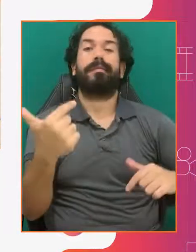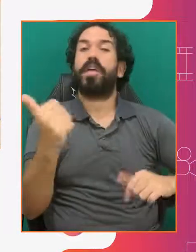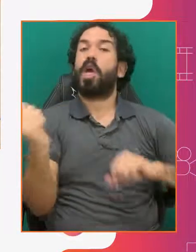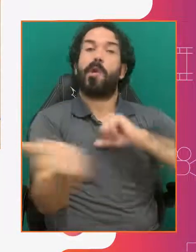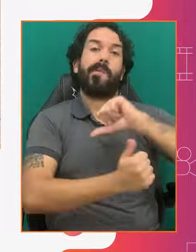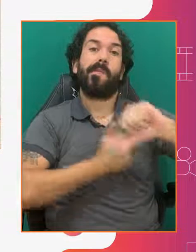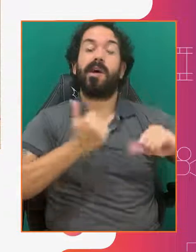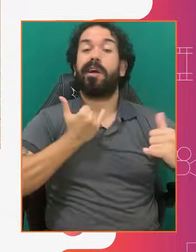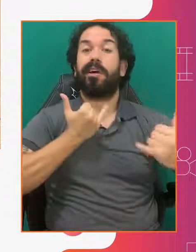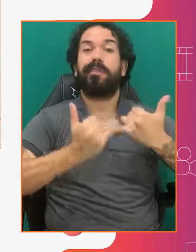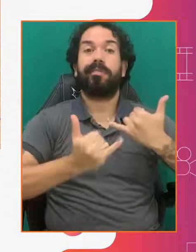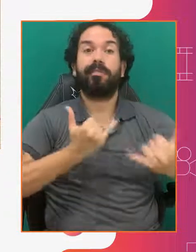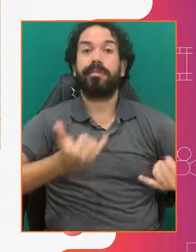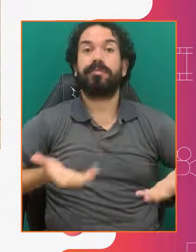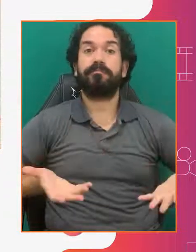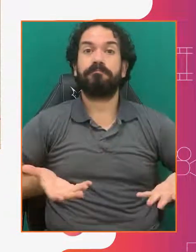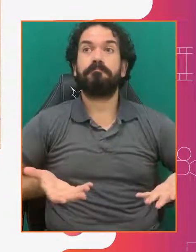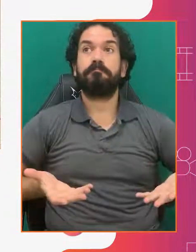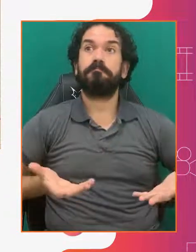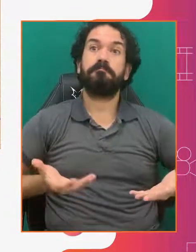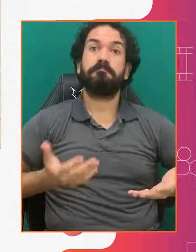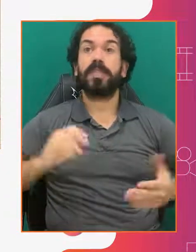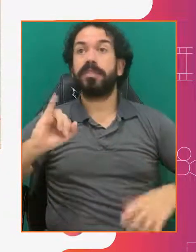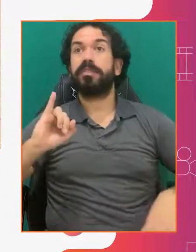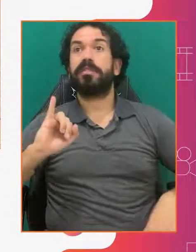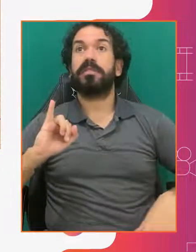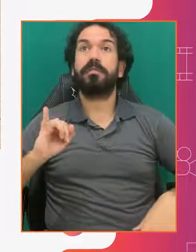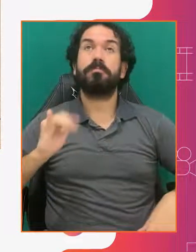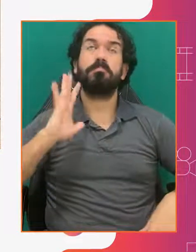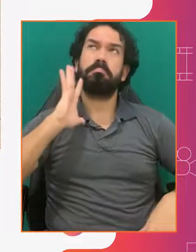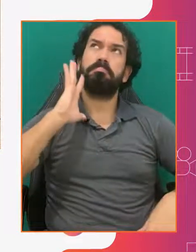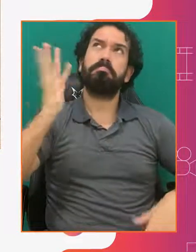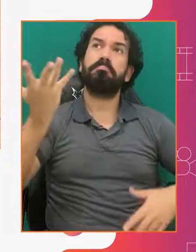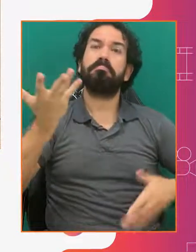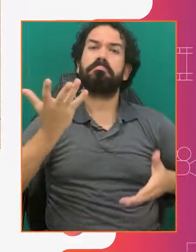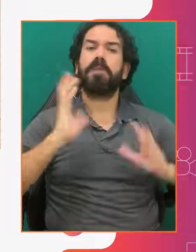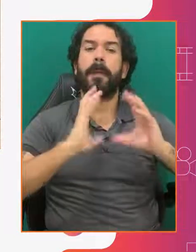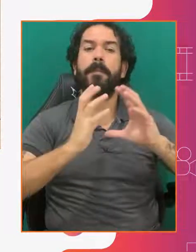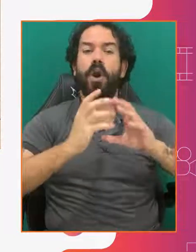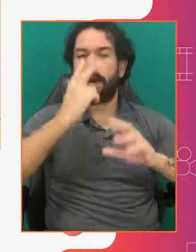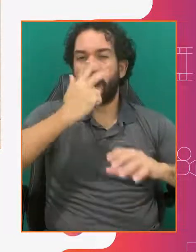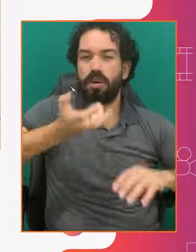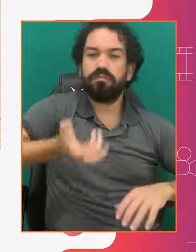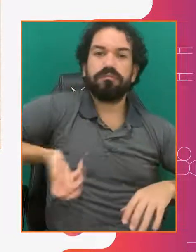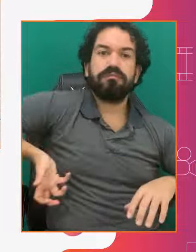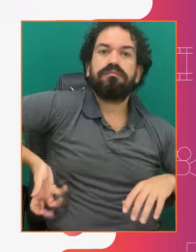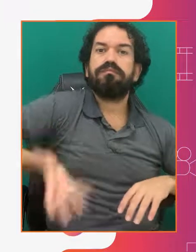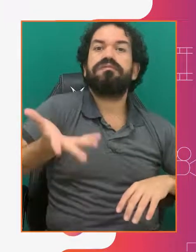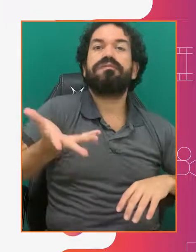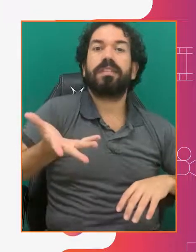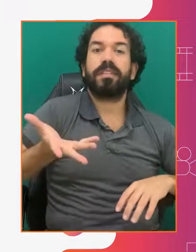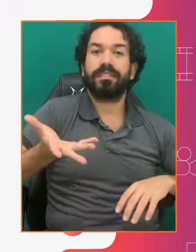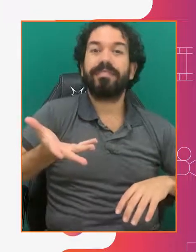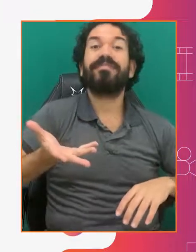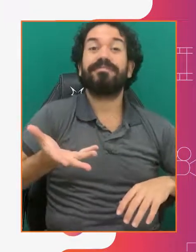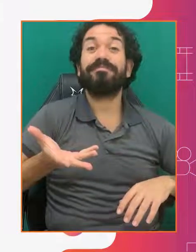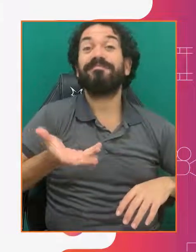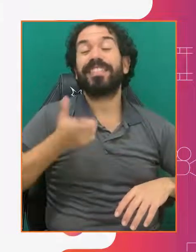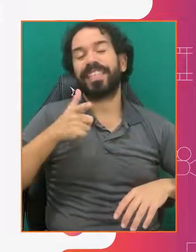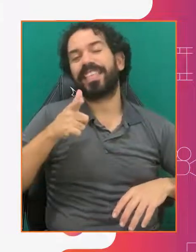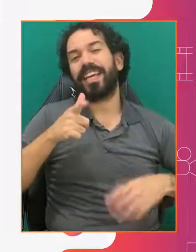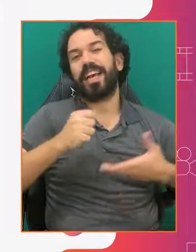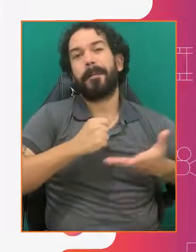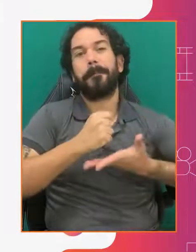forma, como por exemplo o que aconteceria se fosse numa bola de boliche. Esse